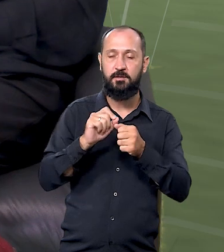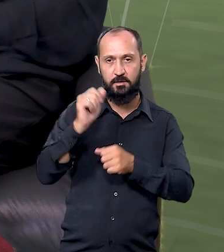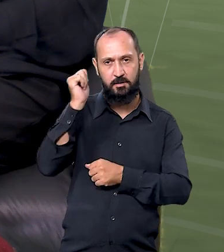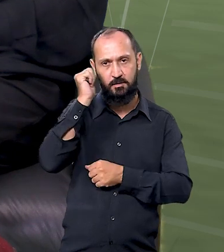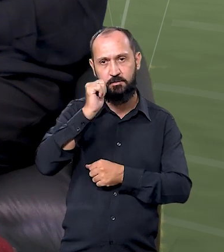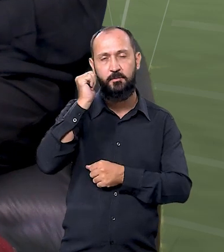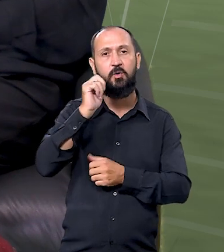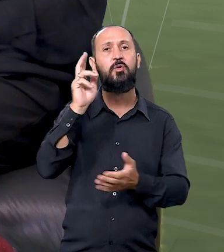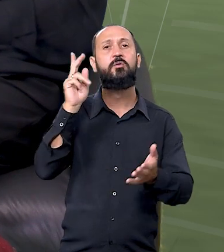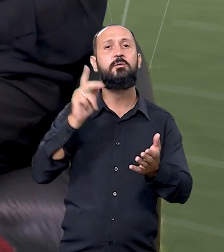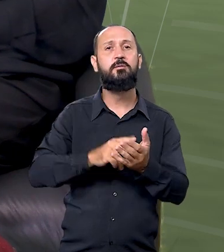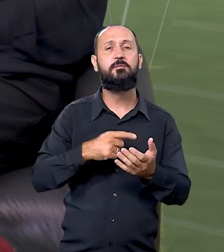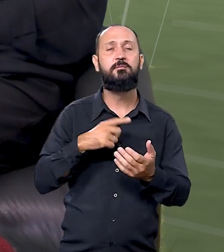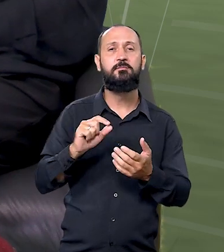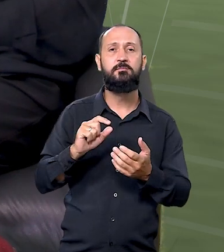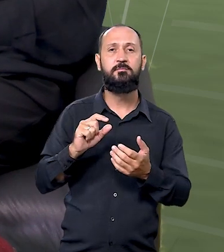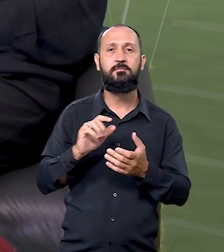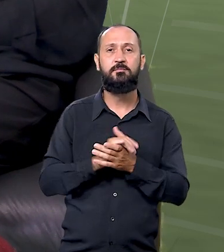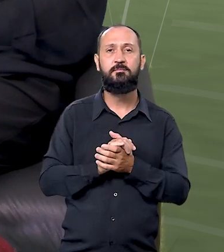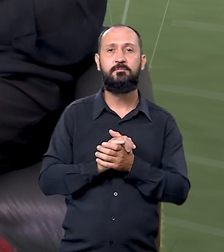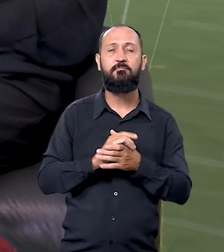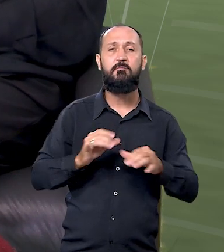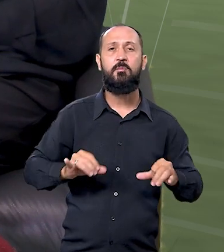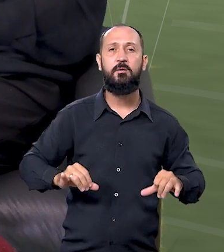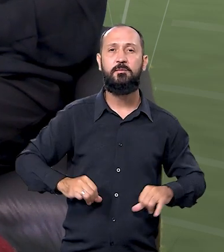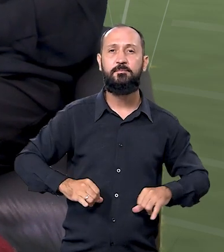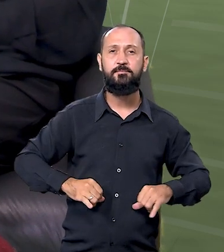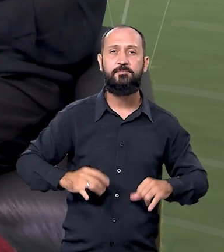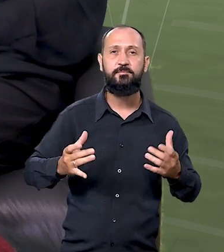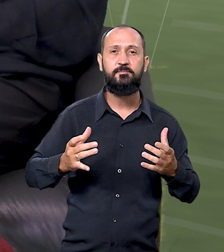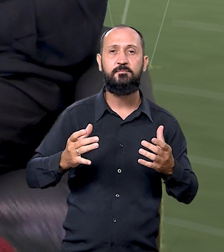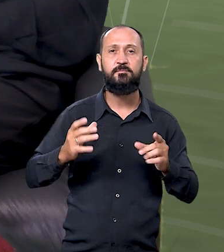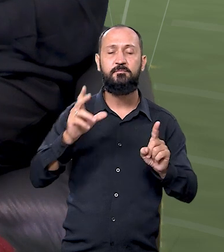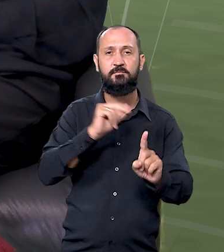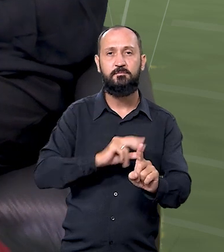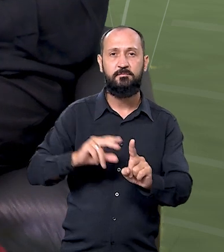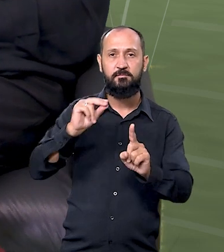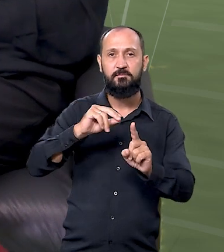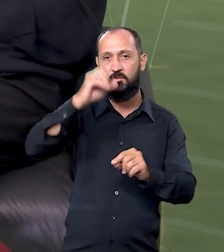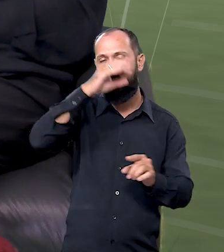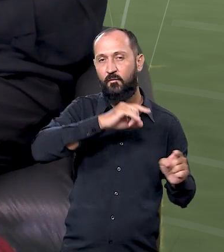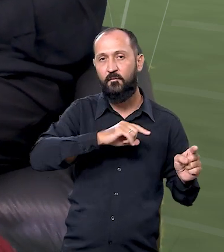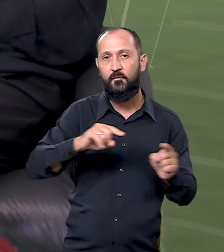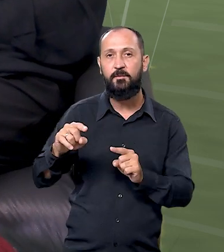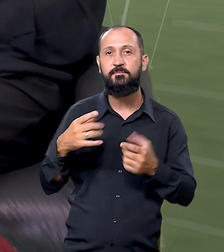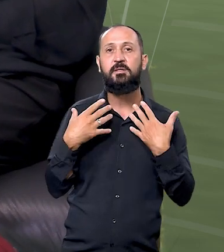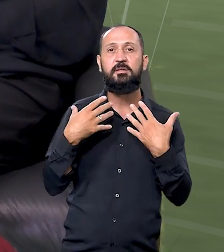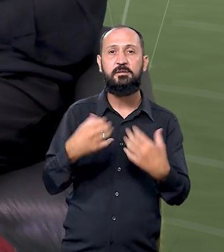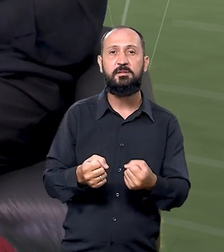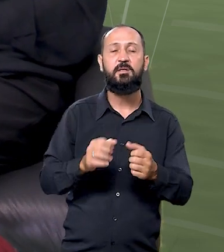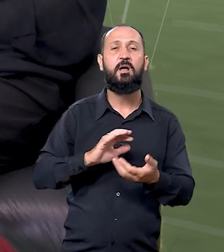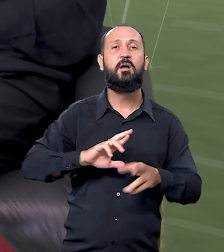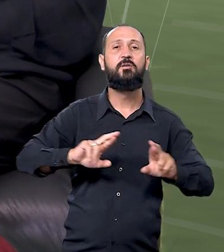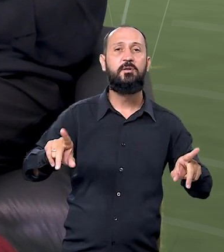que as mulheres, de fato, compreendam que elas não precisam sofrer nenhum tipo de assédio, de violência e nem